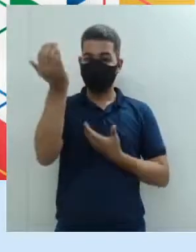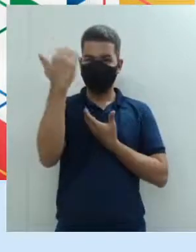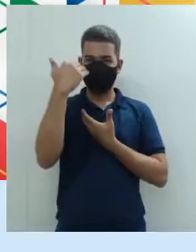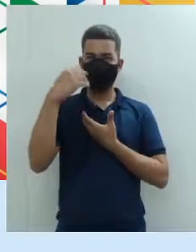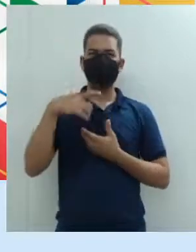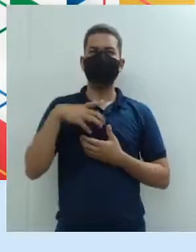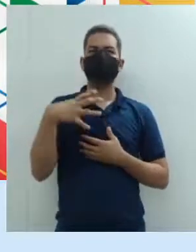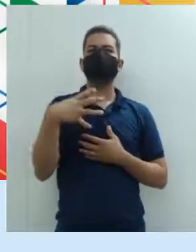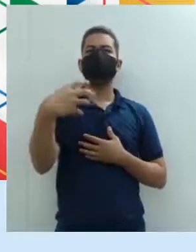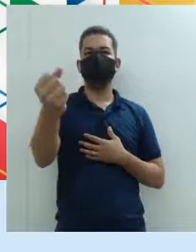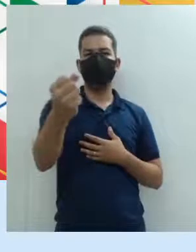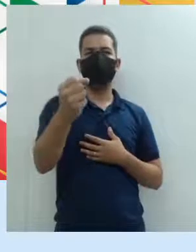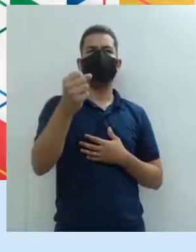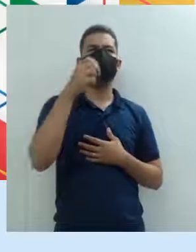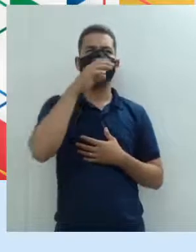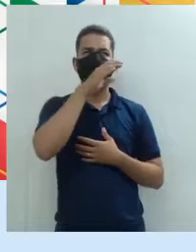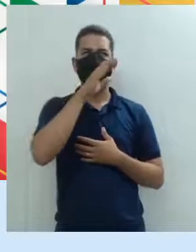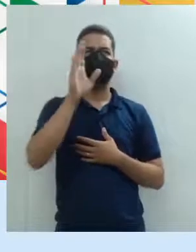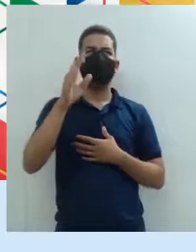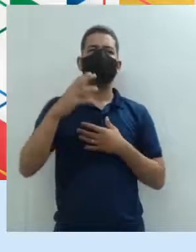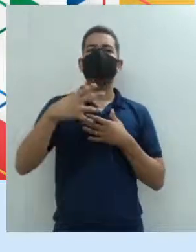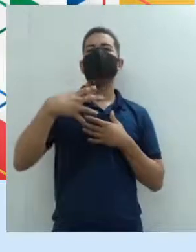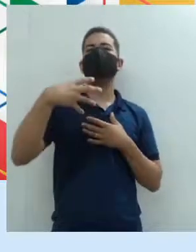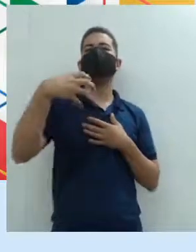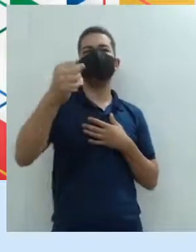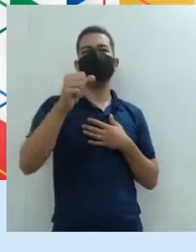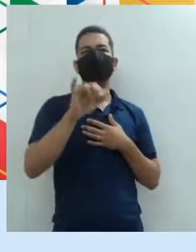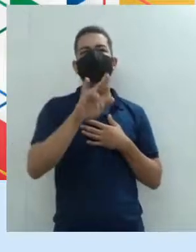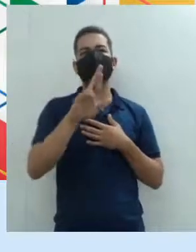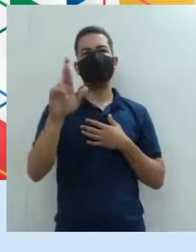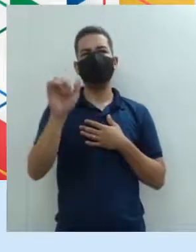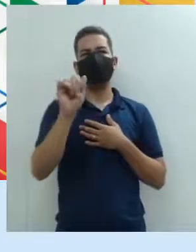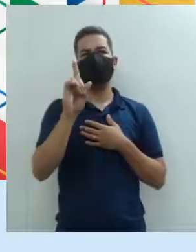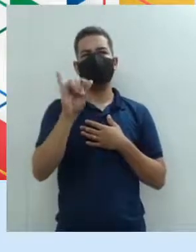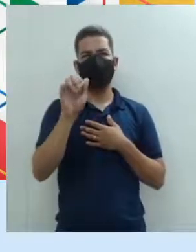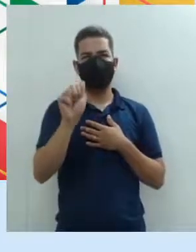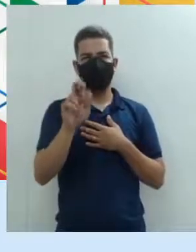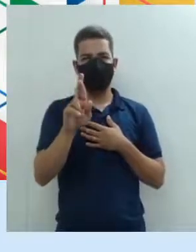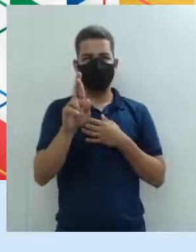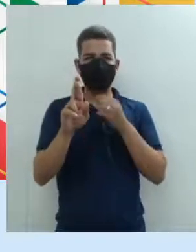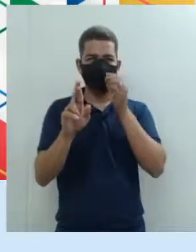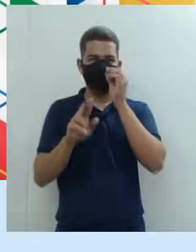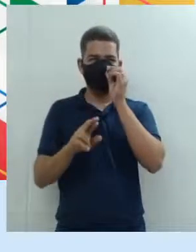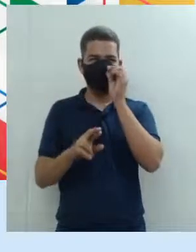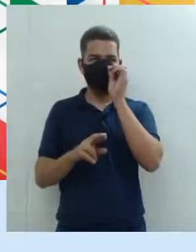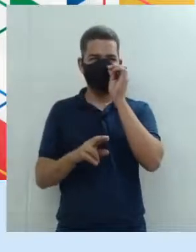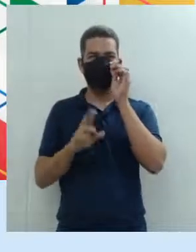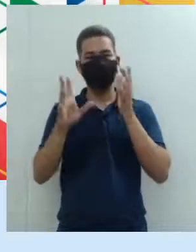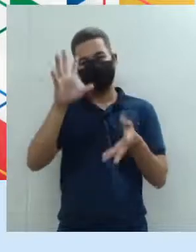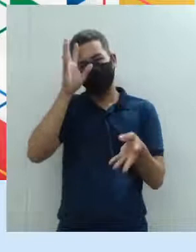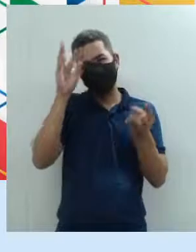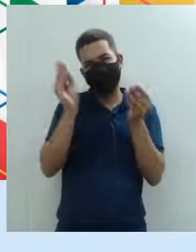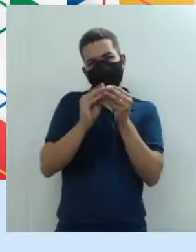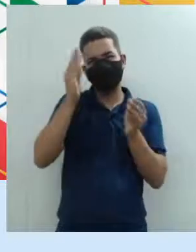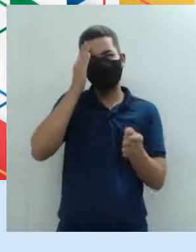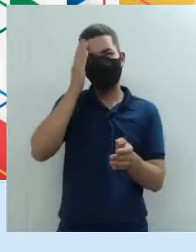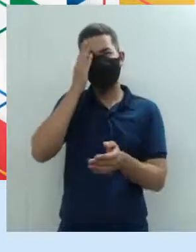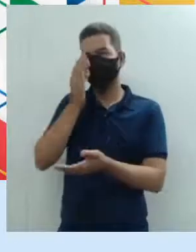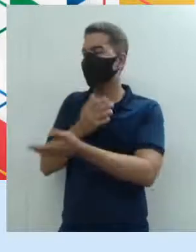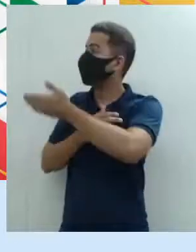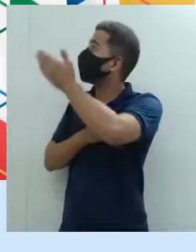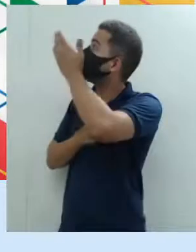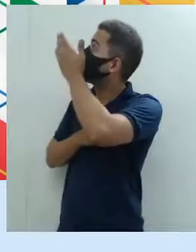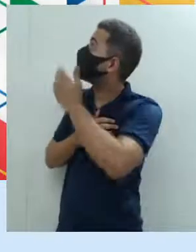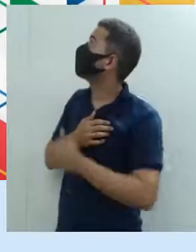quantidade de calor. Mas como eu falei, ele vai irradiar, né? Então, a gente pode chegar à conclusão que, no caso